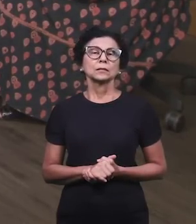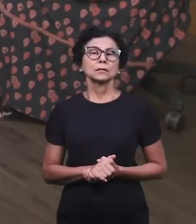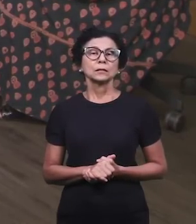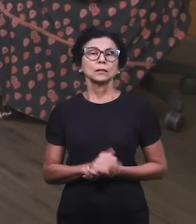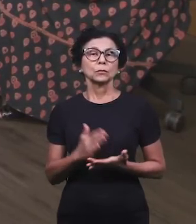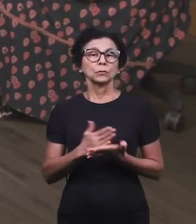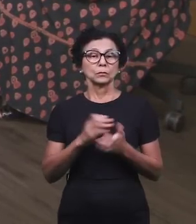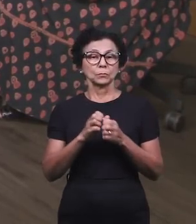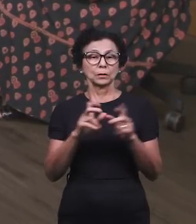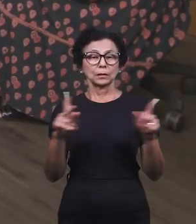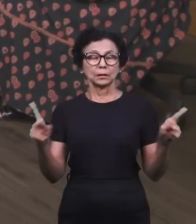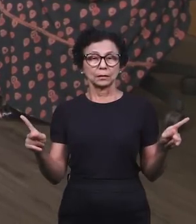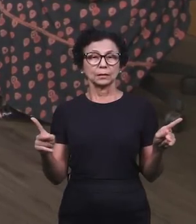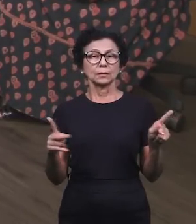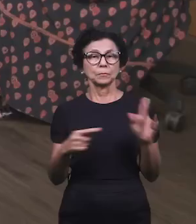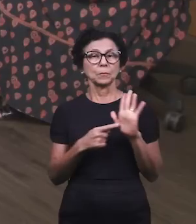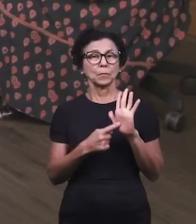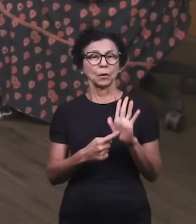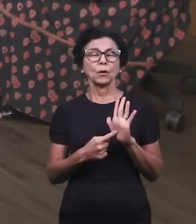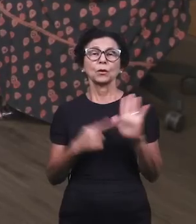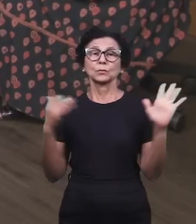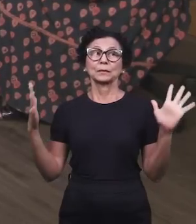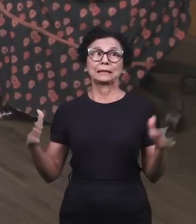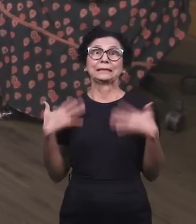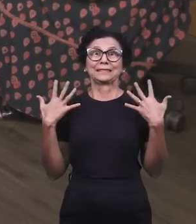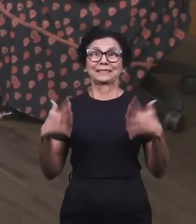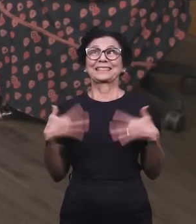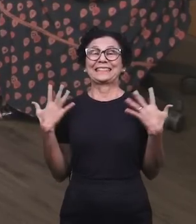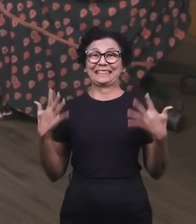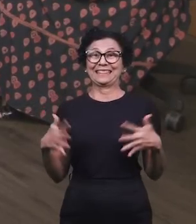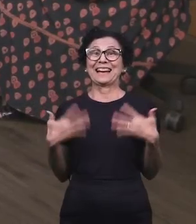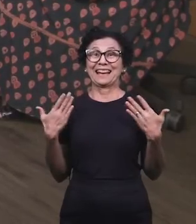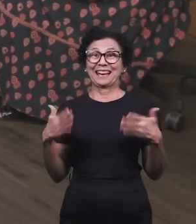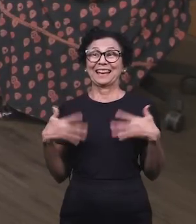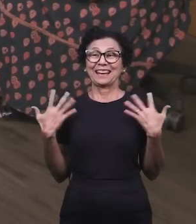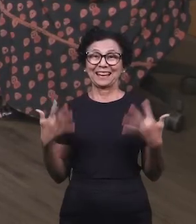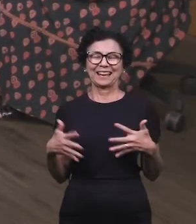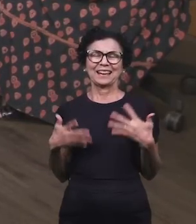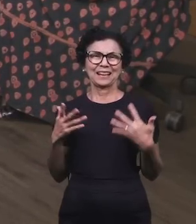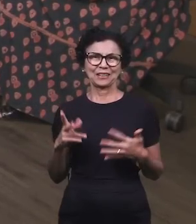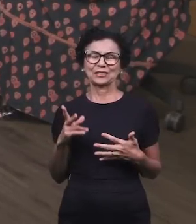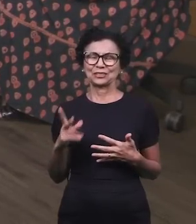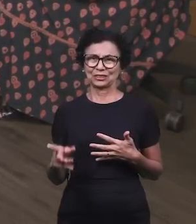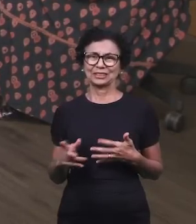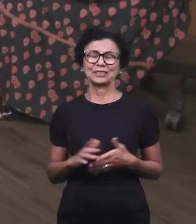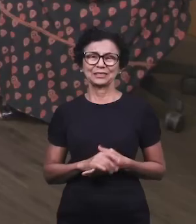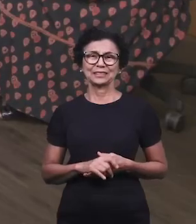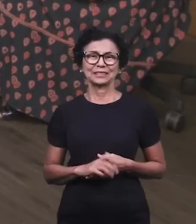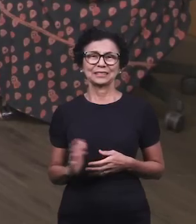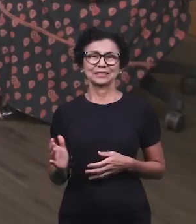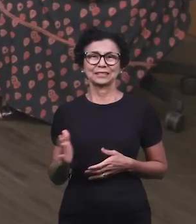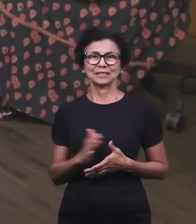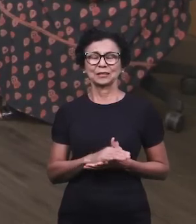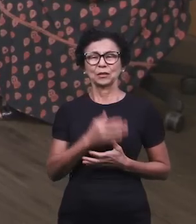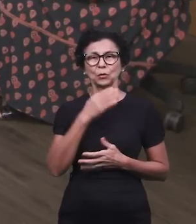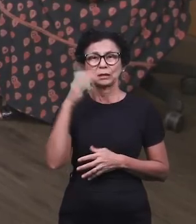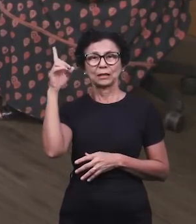Exatamente, é uma experiência Davi, contínua, né? Davi teve grande alegria no Senhor. Isso. Paulo